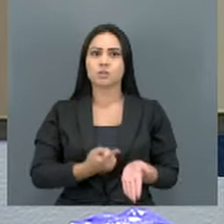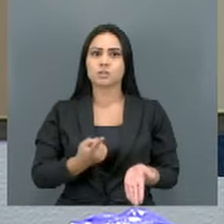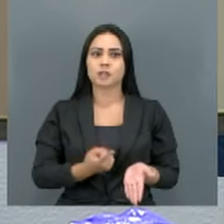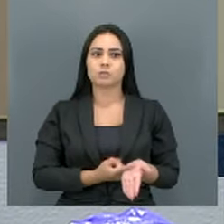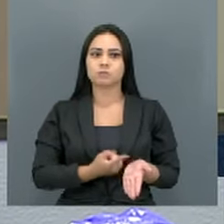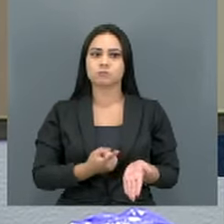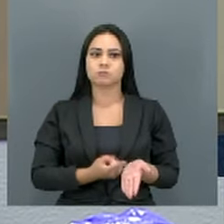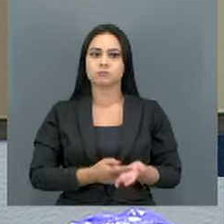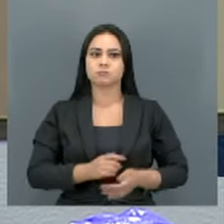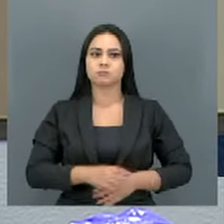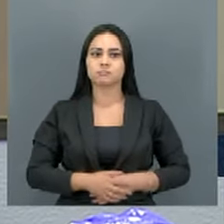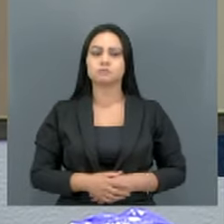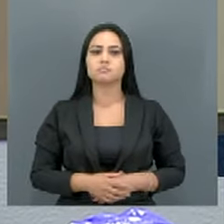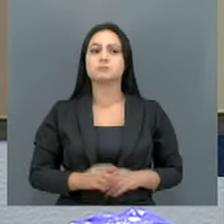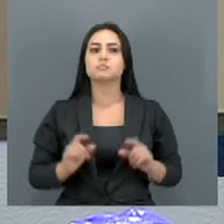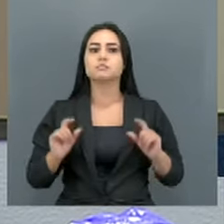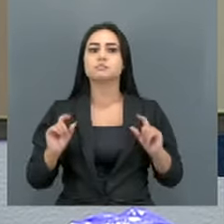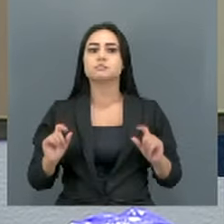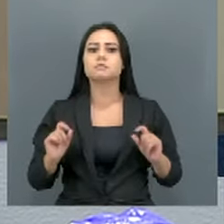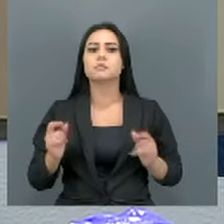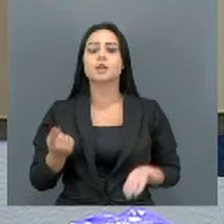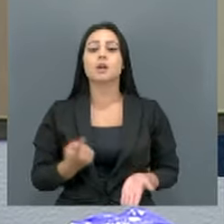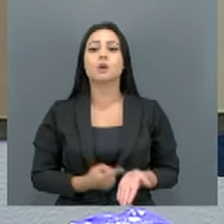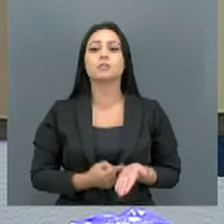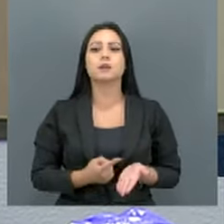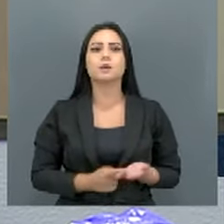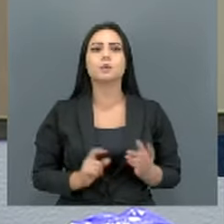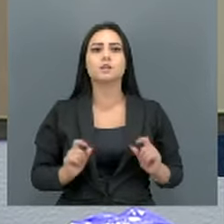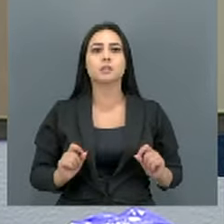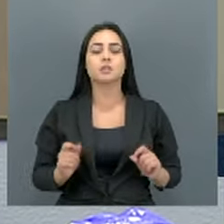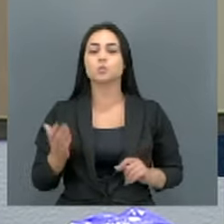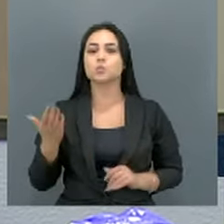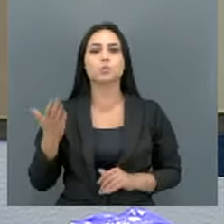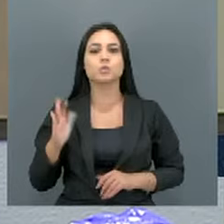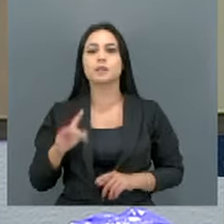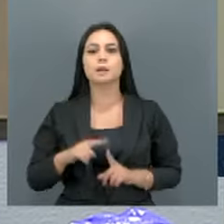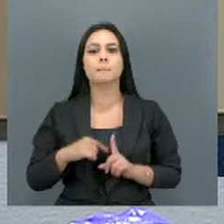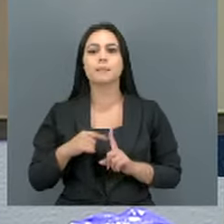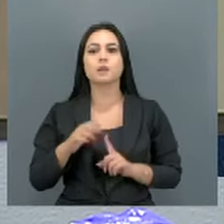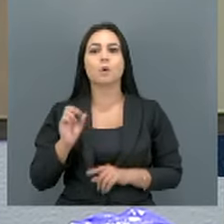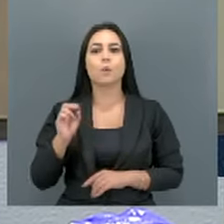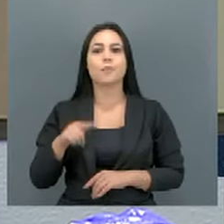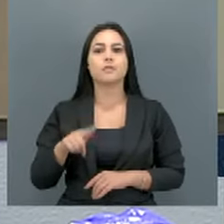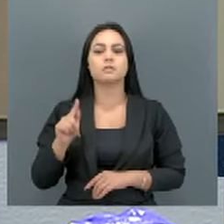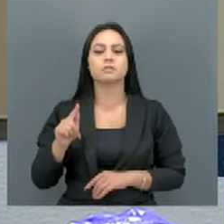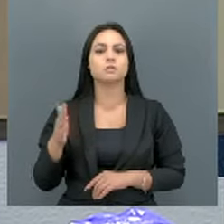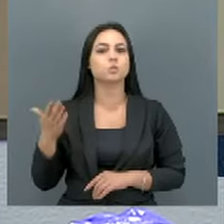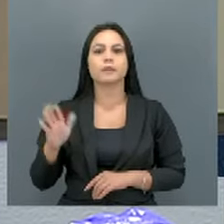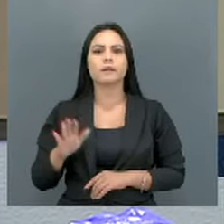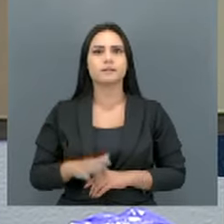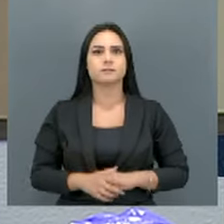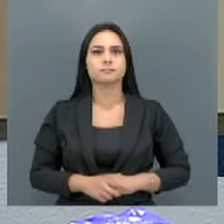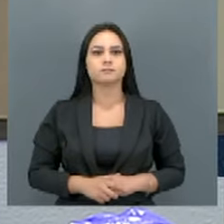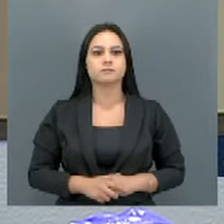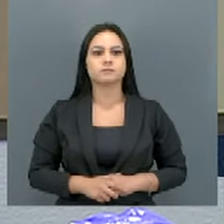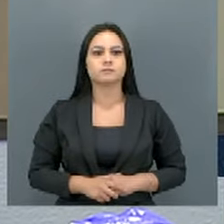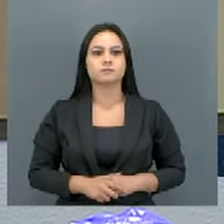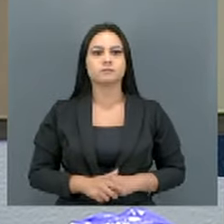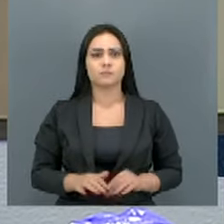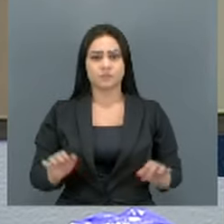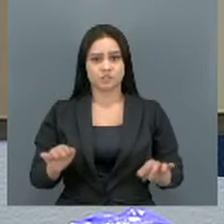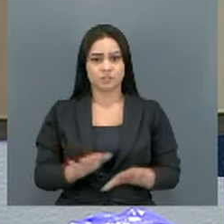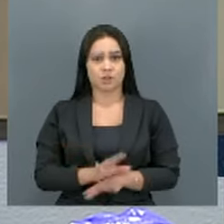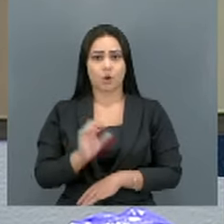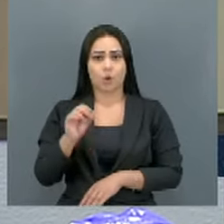tudo. O que é que acordar? Não quer mais a ONG. Não quer mais. Chega a